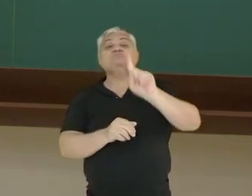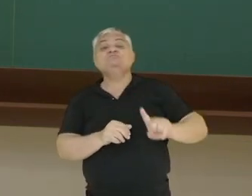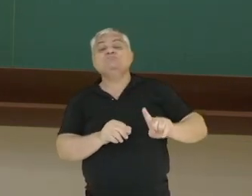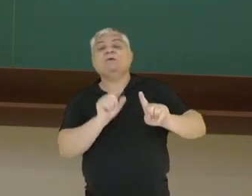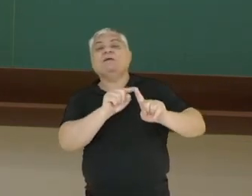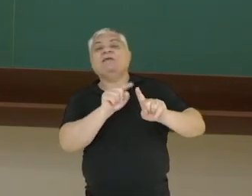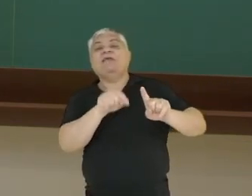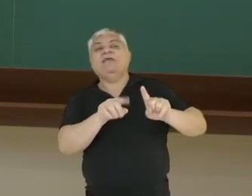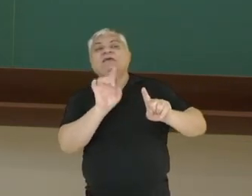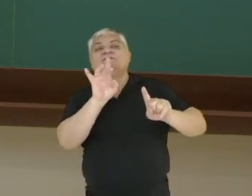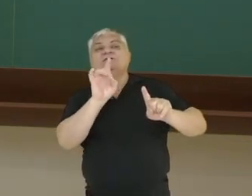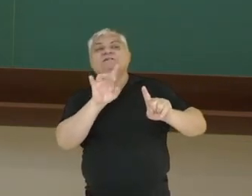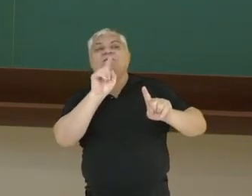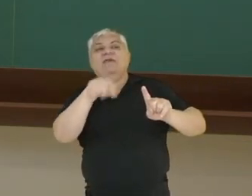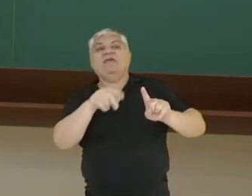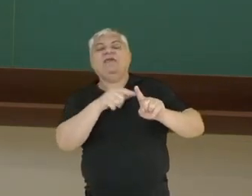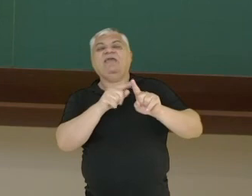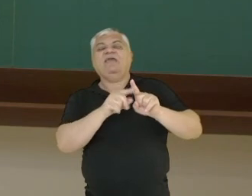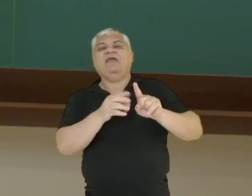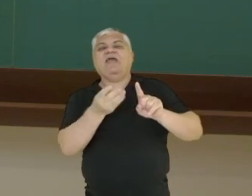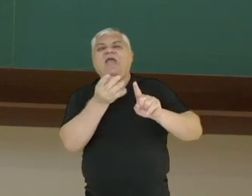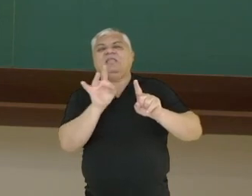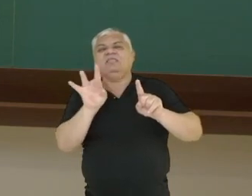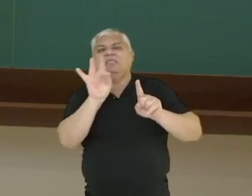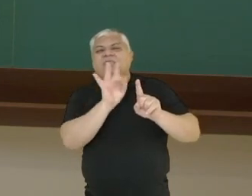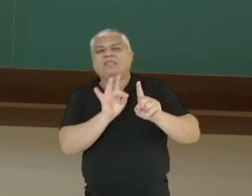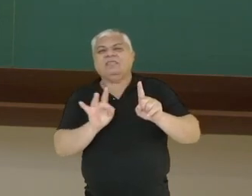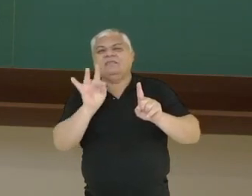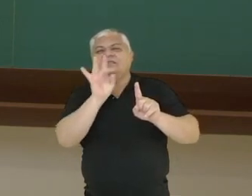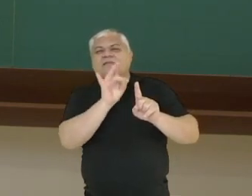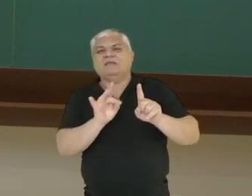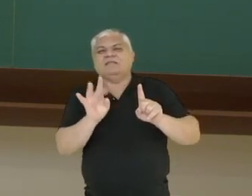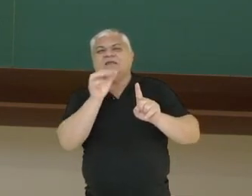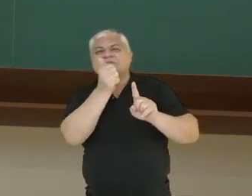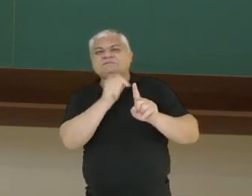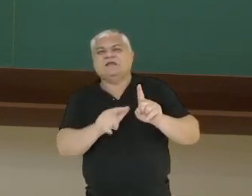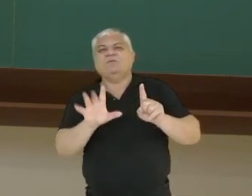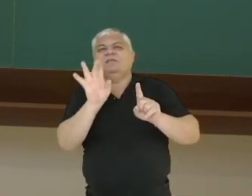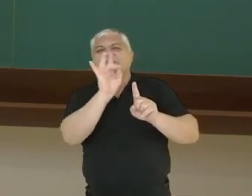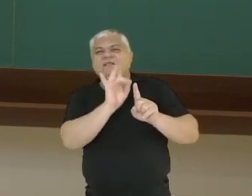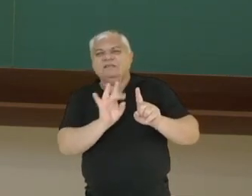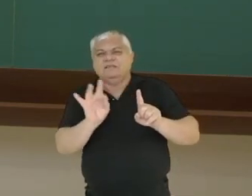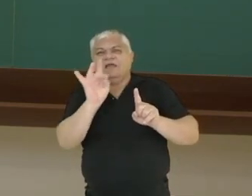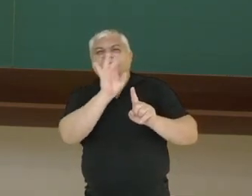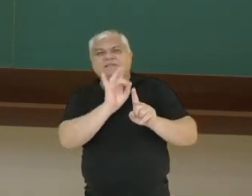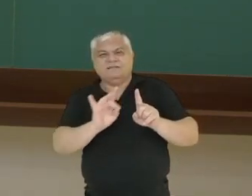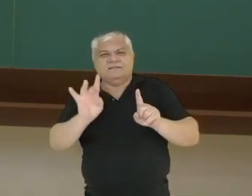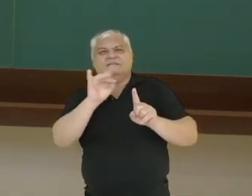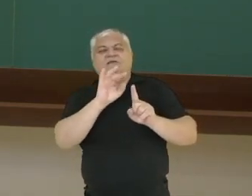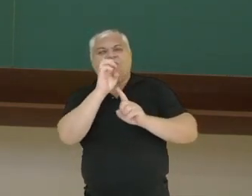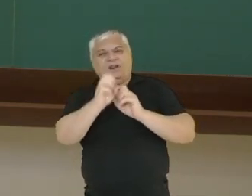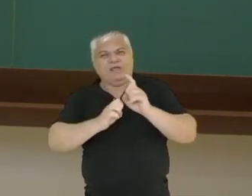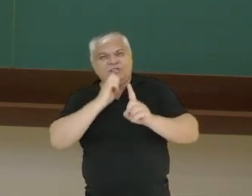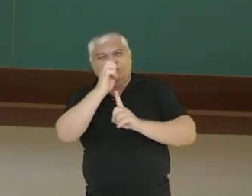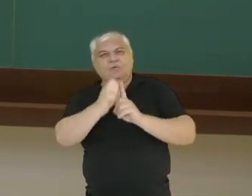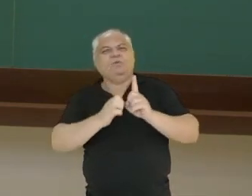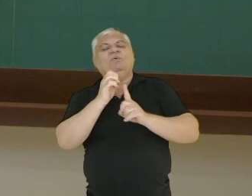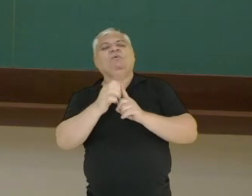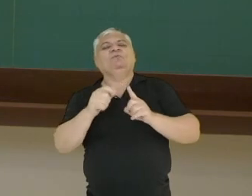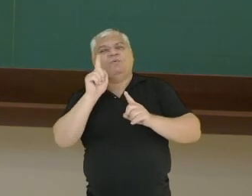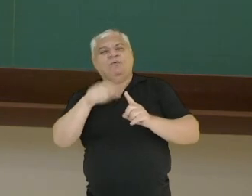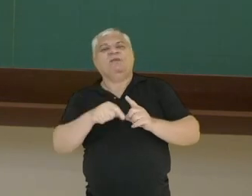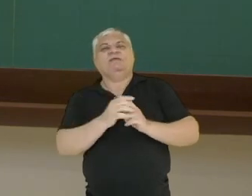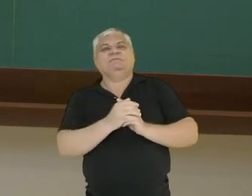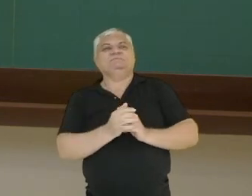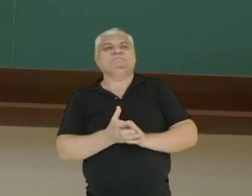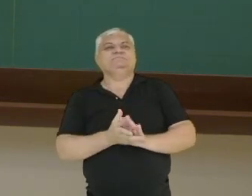sozinha indica a interface ou, né, do eletrodo aí, da ligação entre o eletrodo e a sua